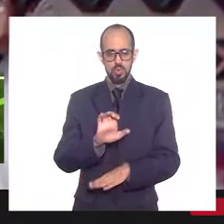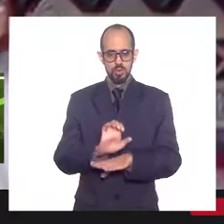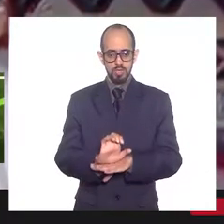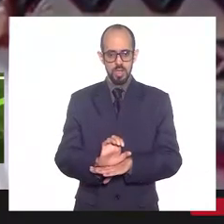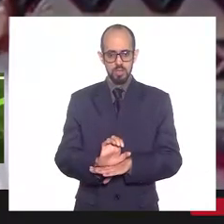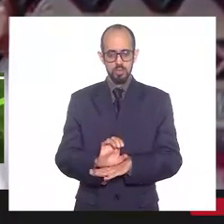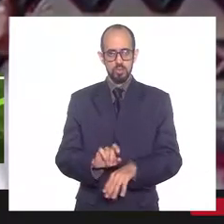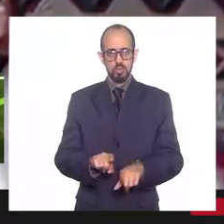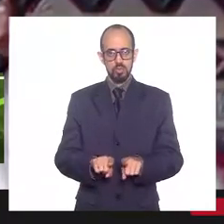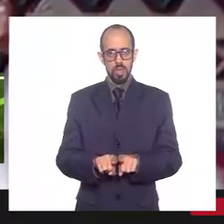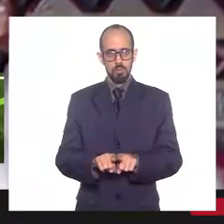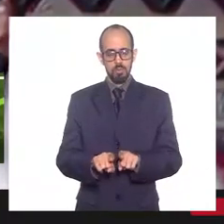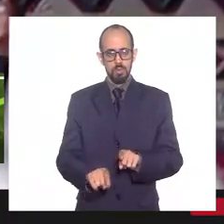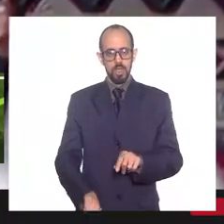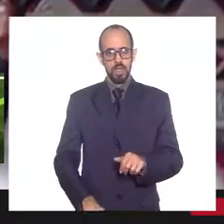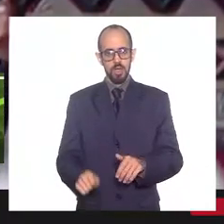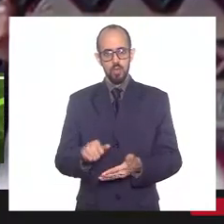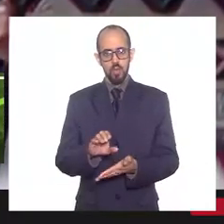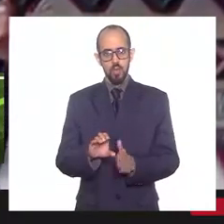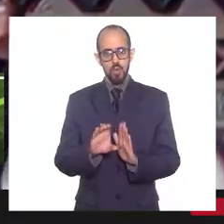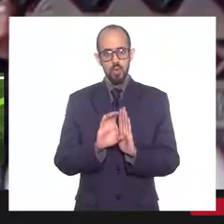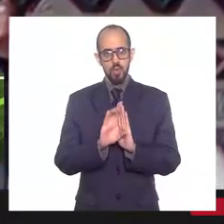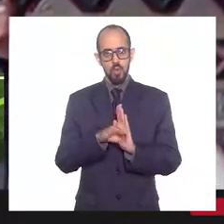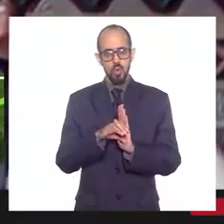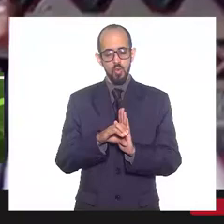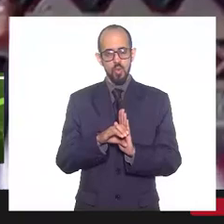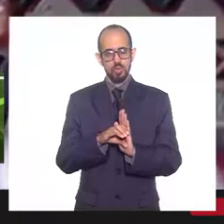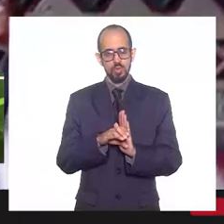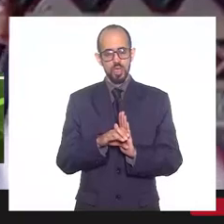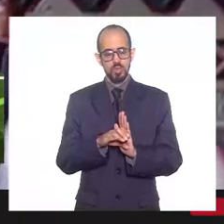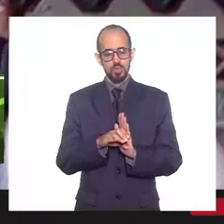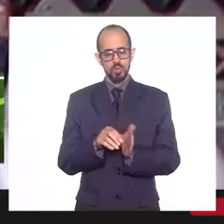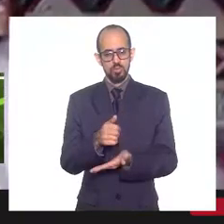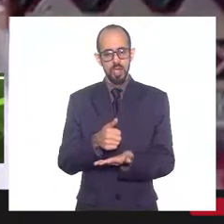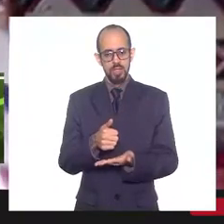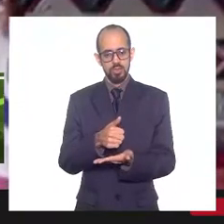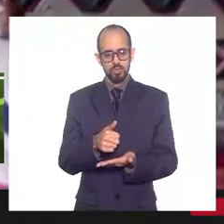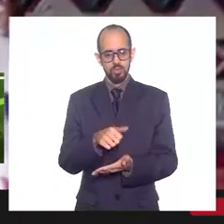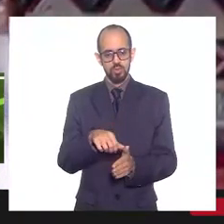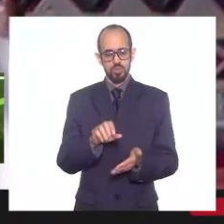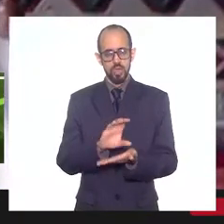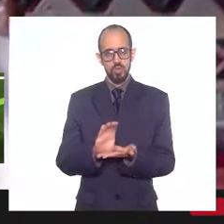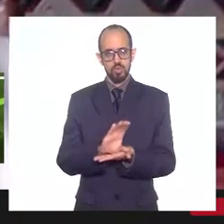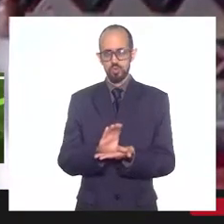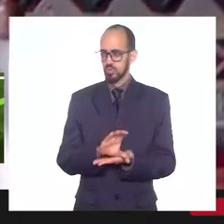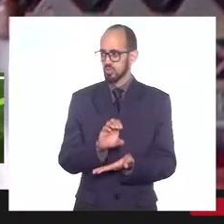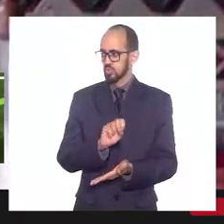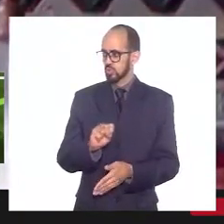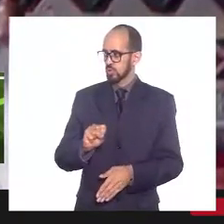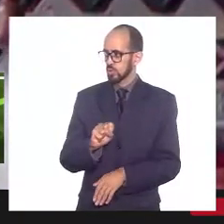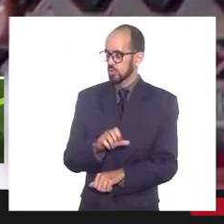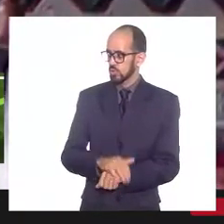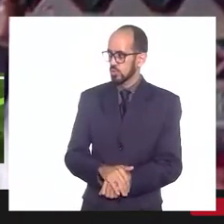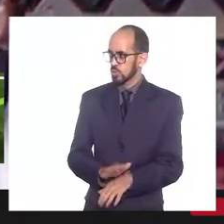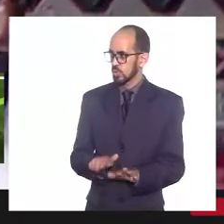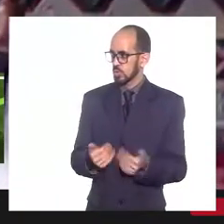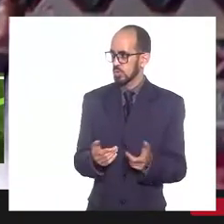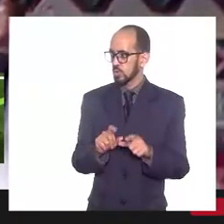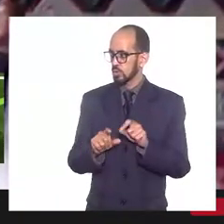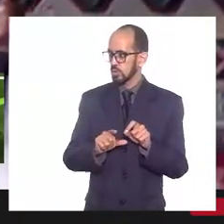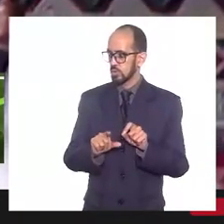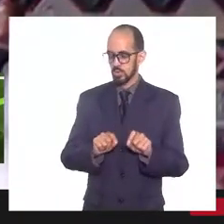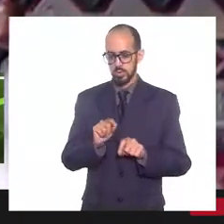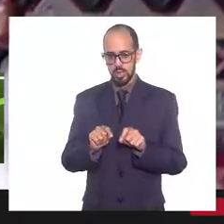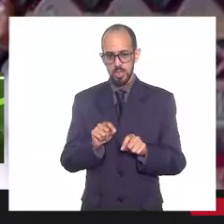fundamentais instituídos a partir da Constituição de 88 então a gente é a um ato